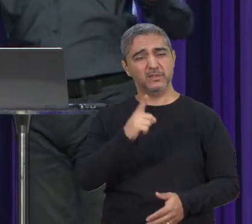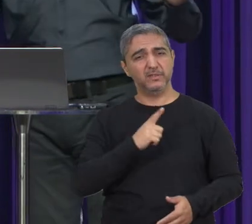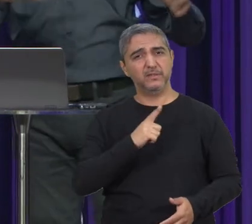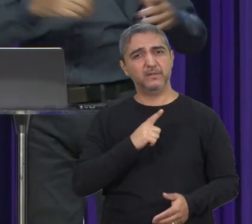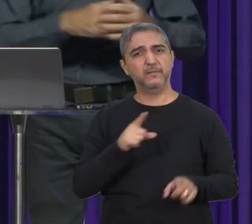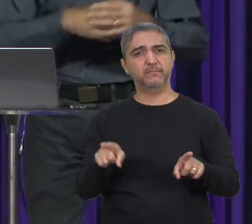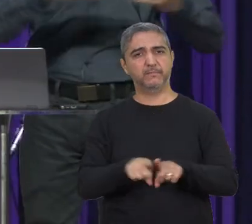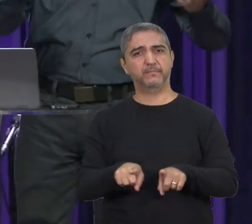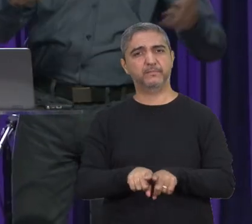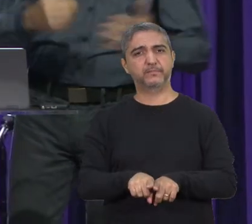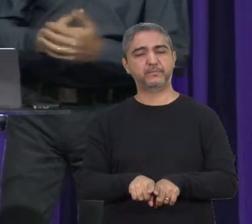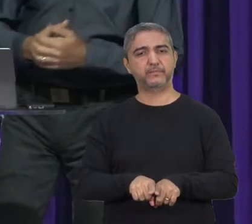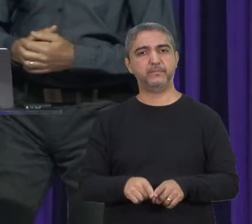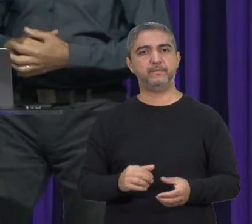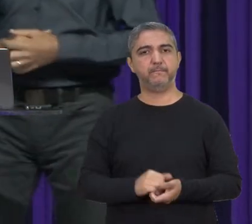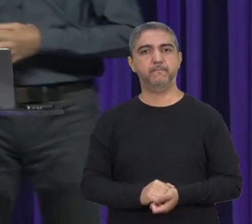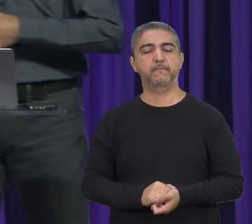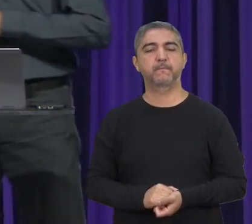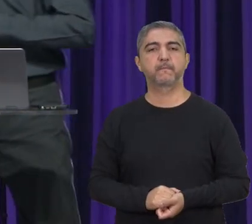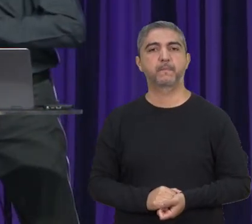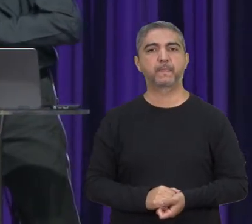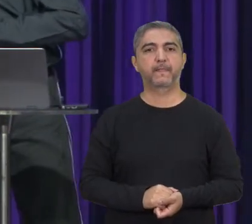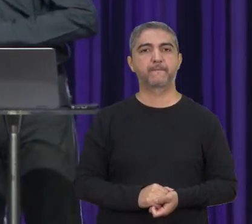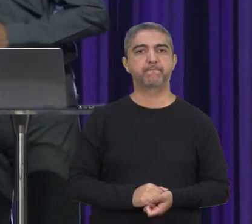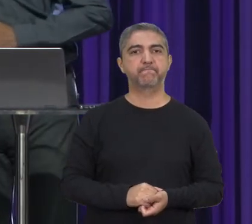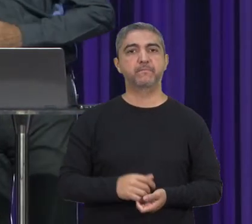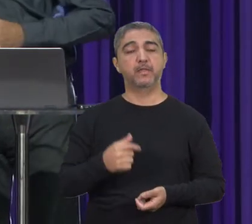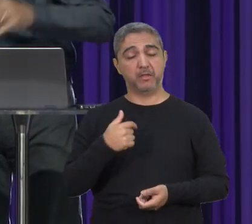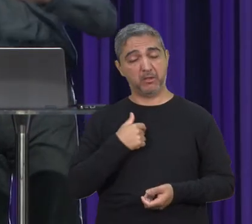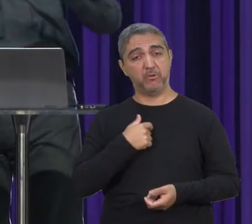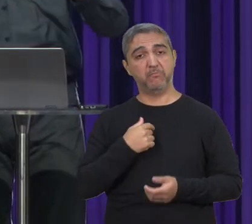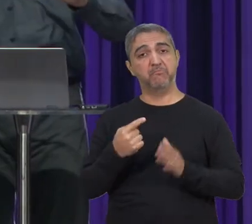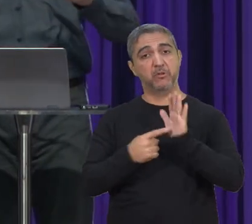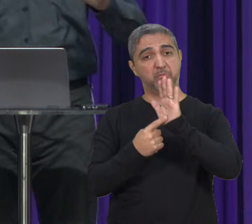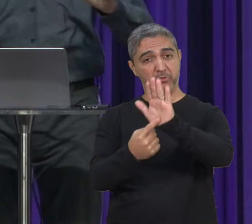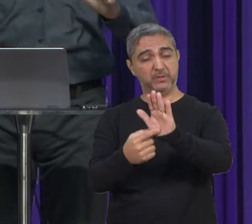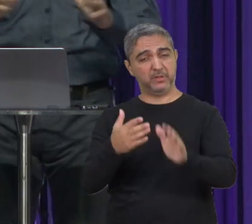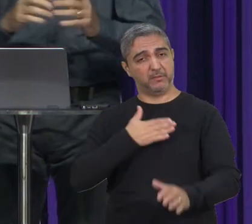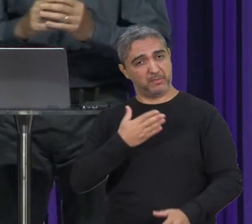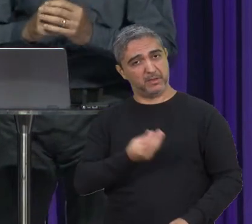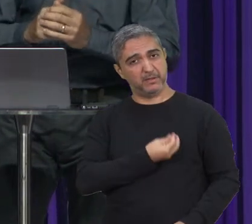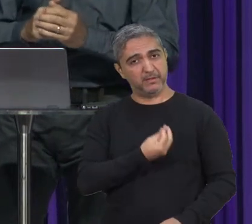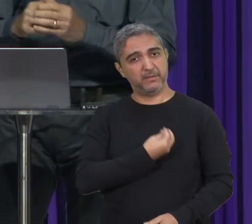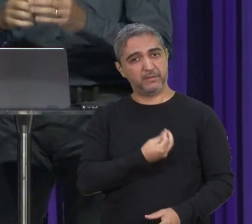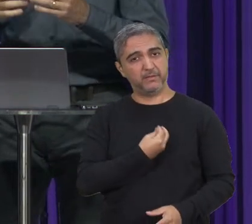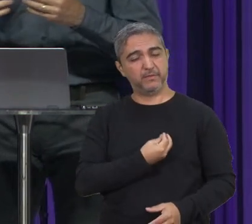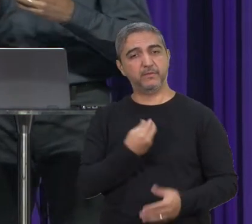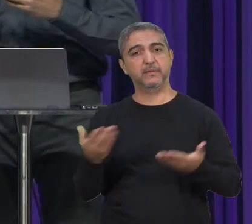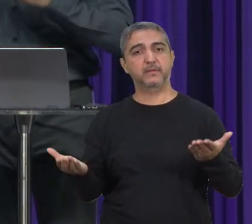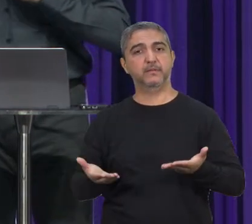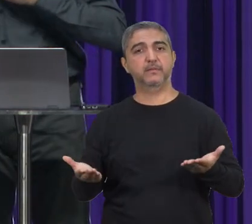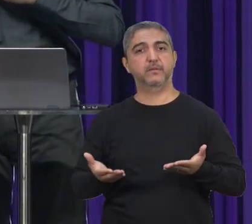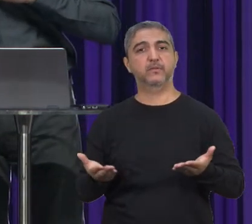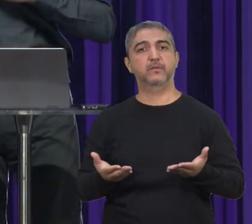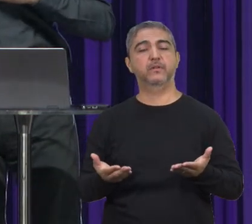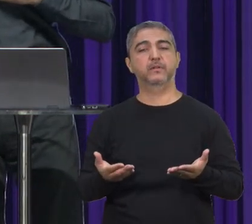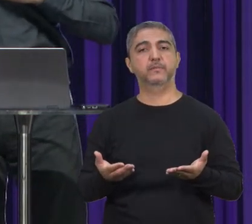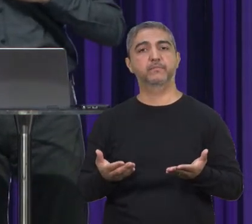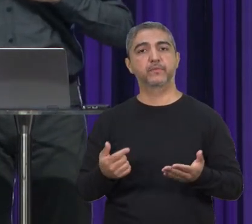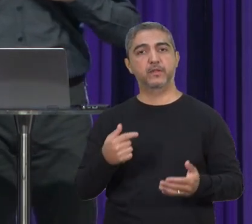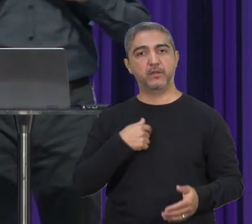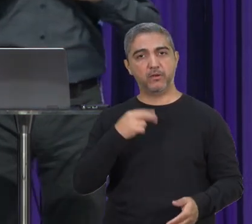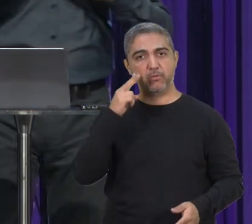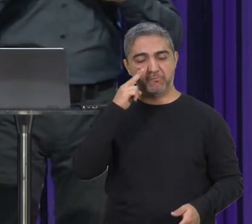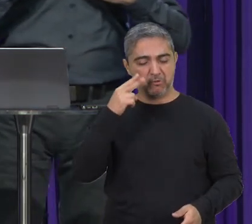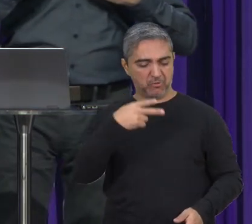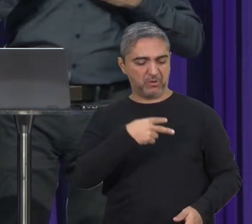Eu vou fazer esse exercício junto com você, tá bom? Enquanto você está pensando aí, eu vou tentar fazer a minha